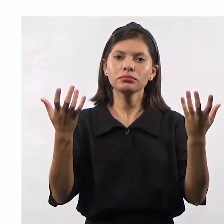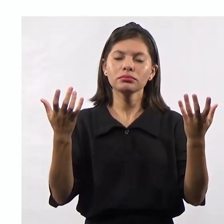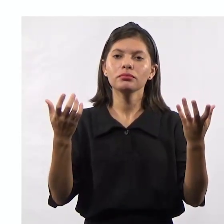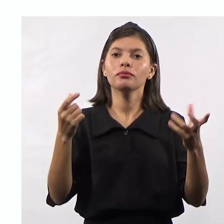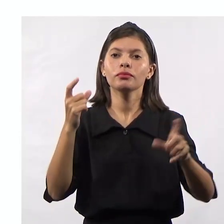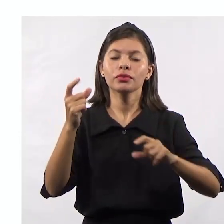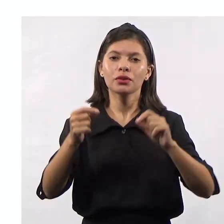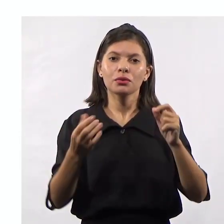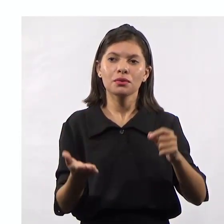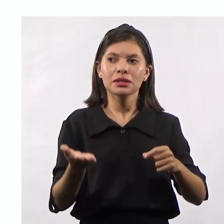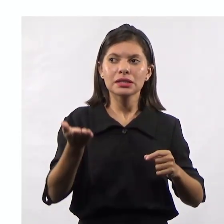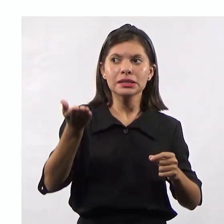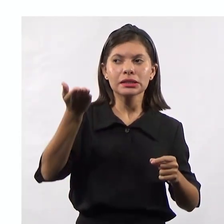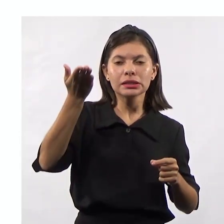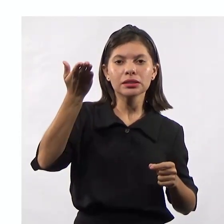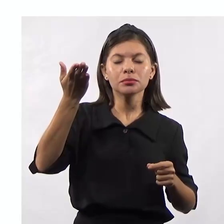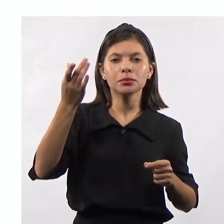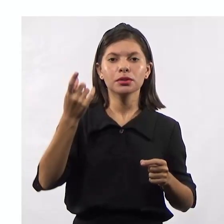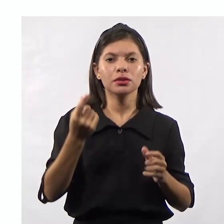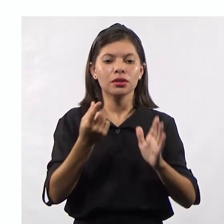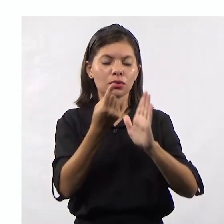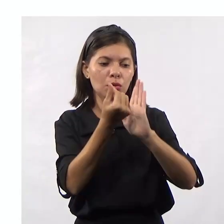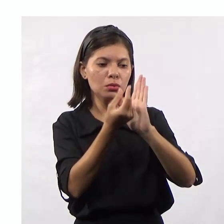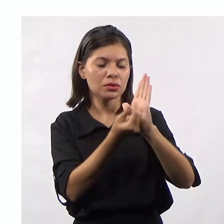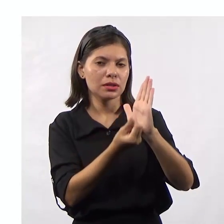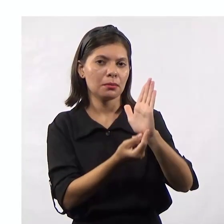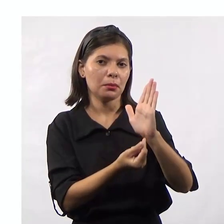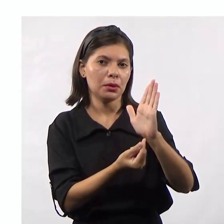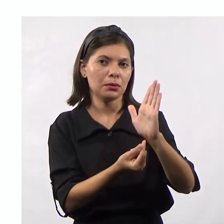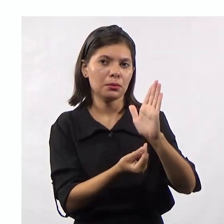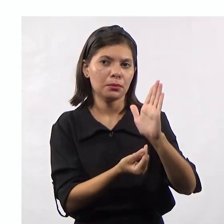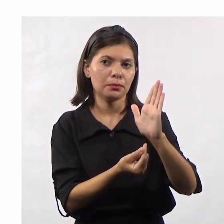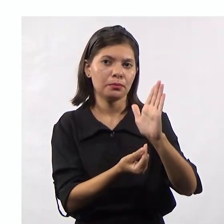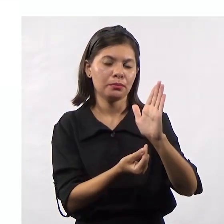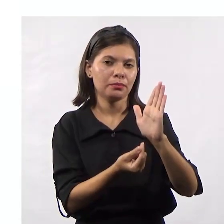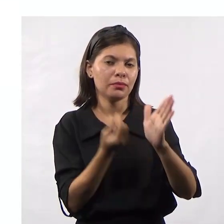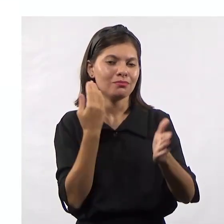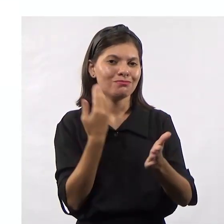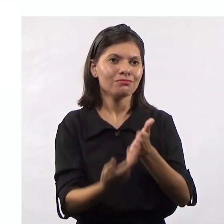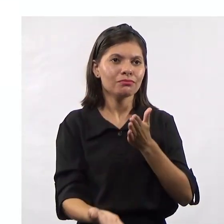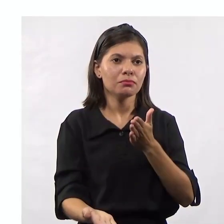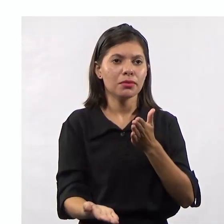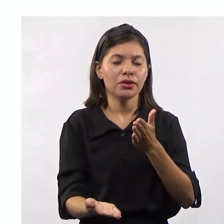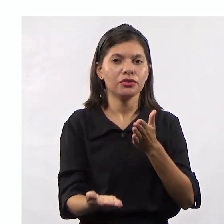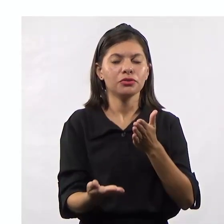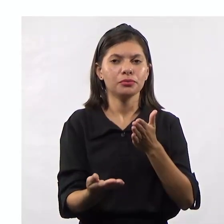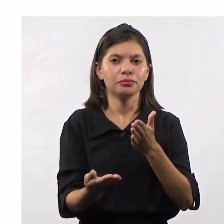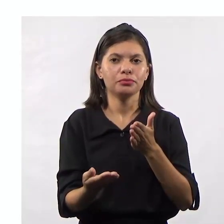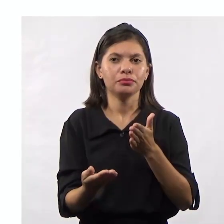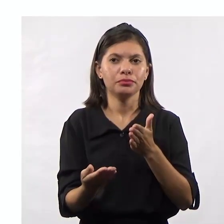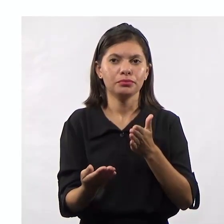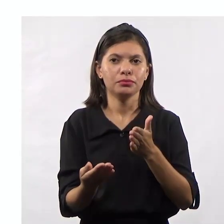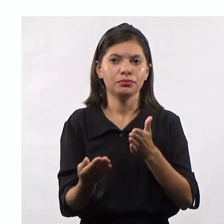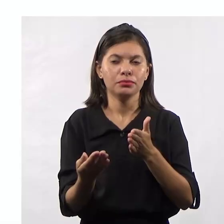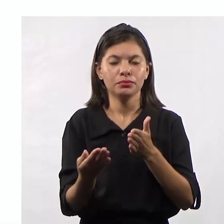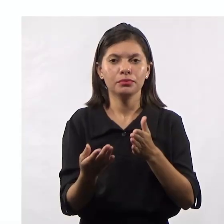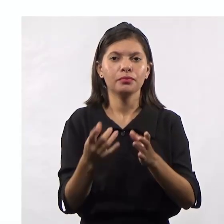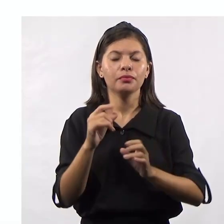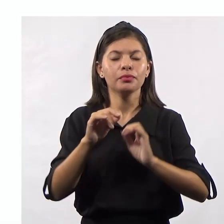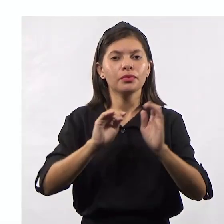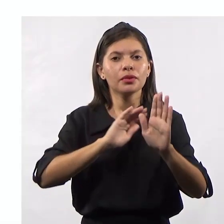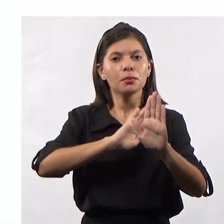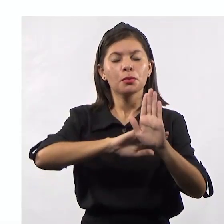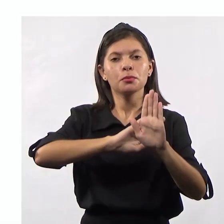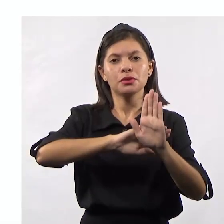Ou permanecerem acima do orçamento estimado da contratação, olha, muito importante, isso é desclassificação, tá? Da